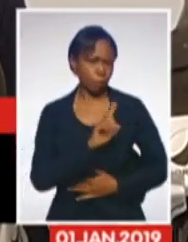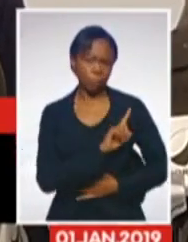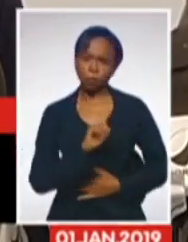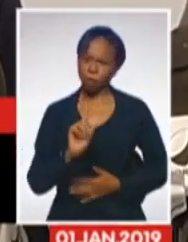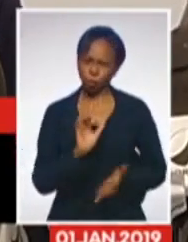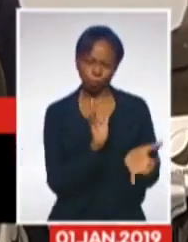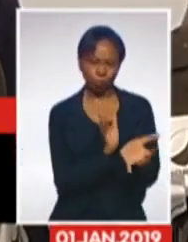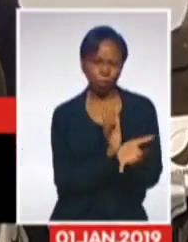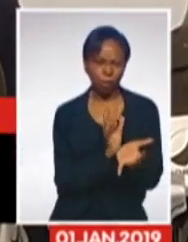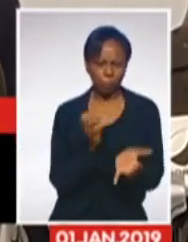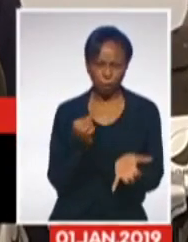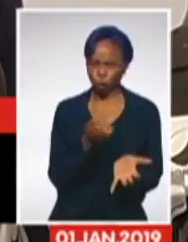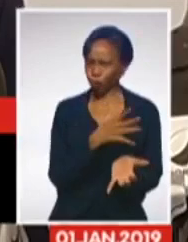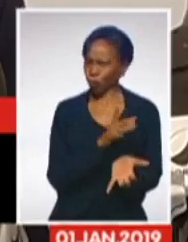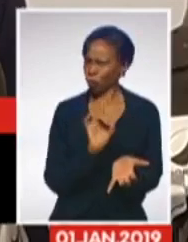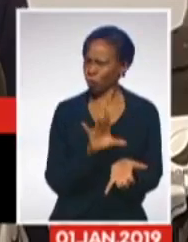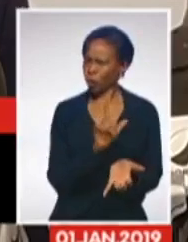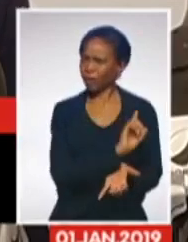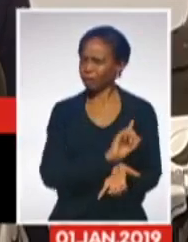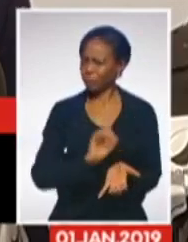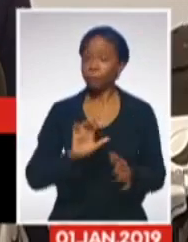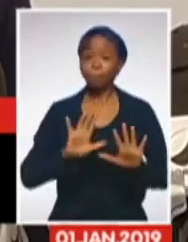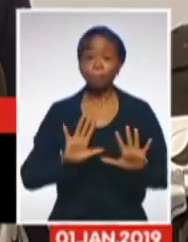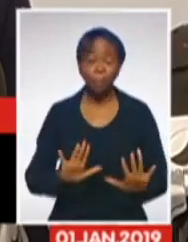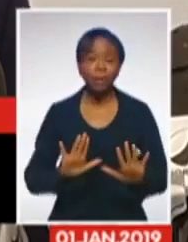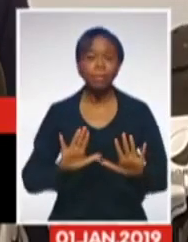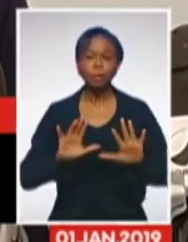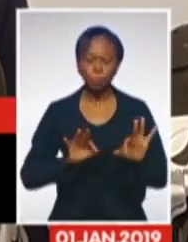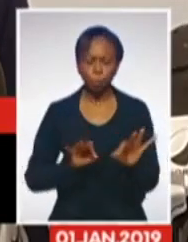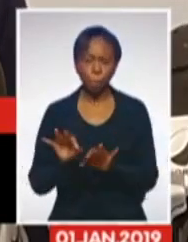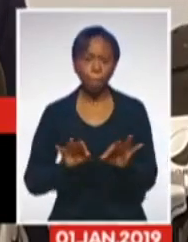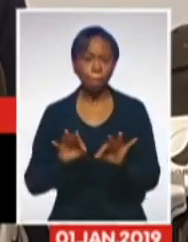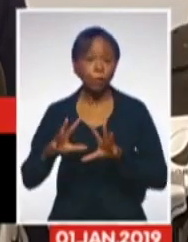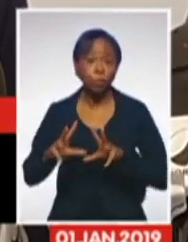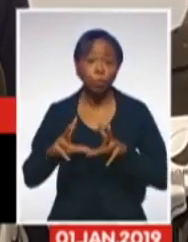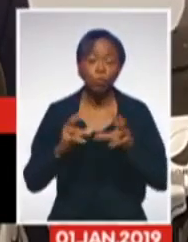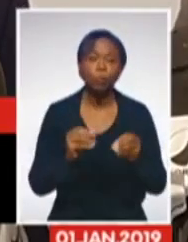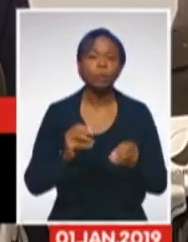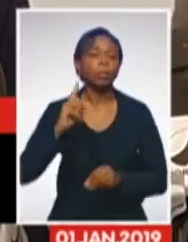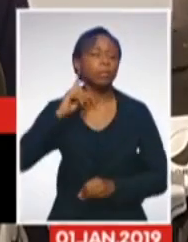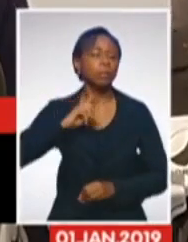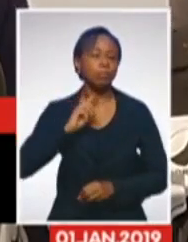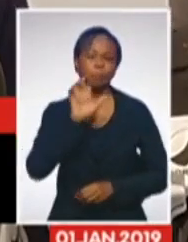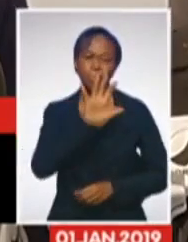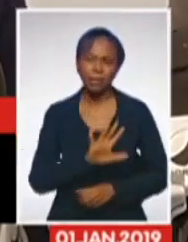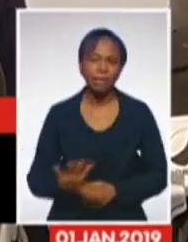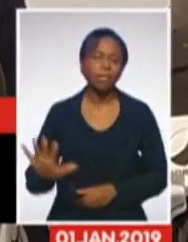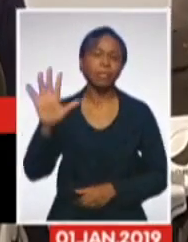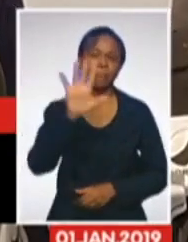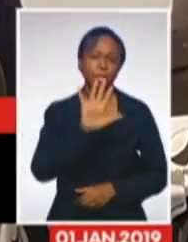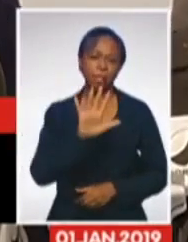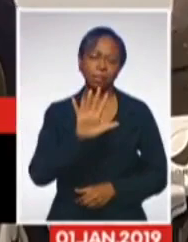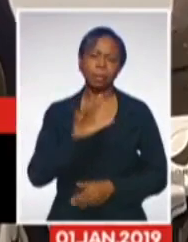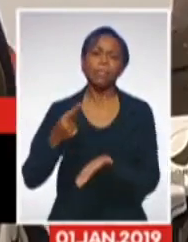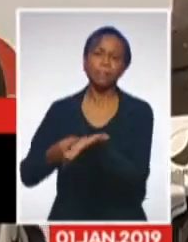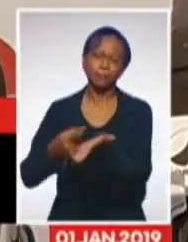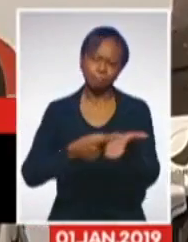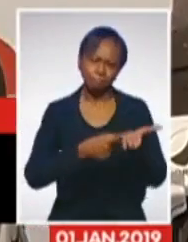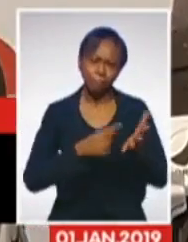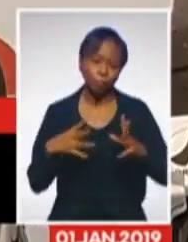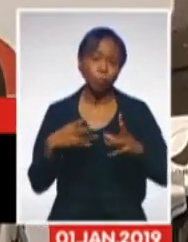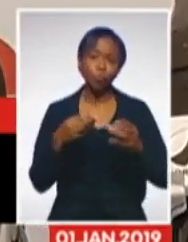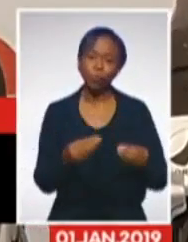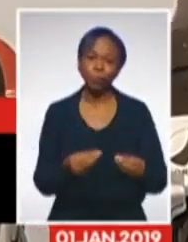um projeto de toda Minas Gerais. Contamos com cada um de vocês. Muito